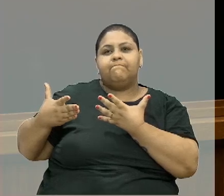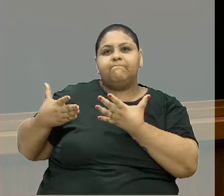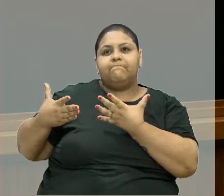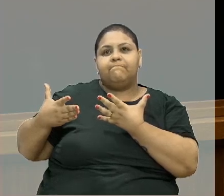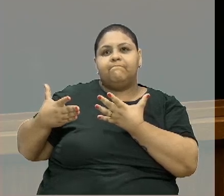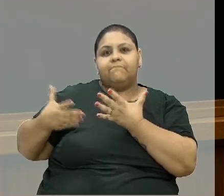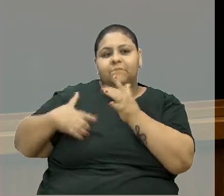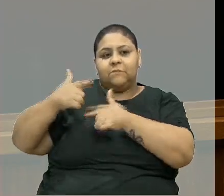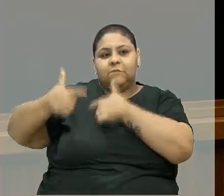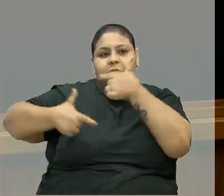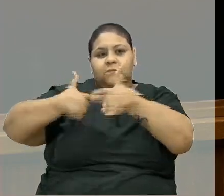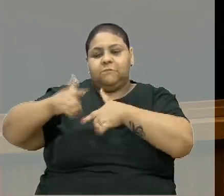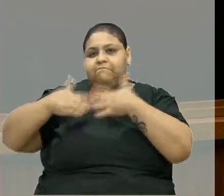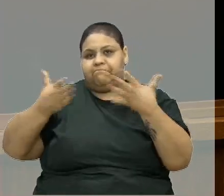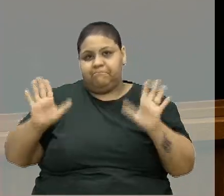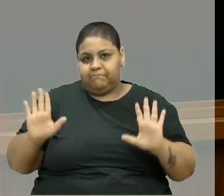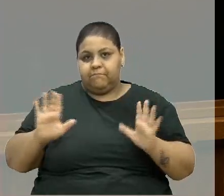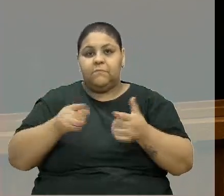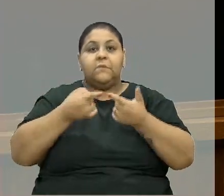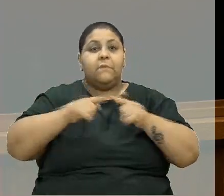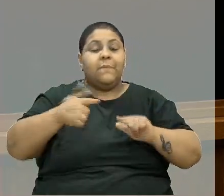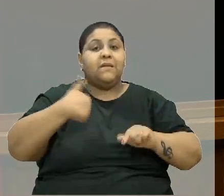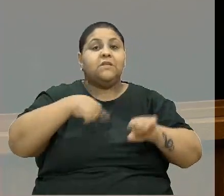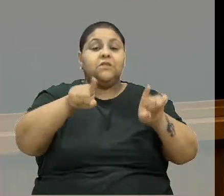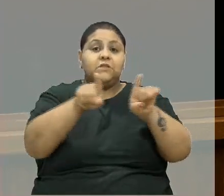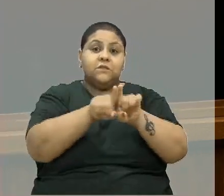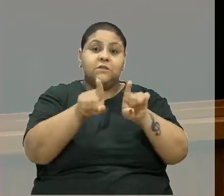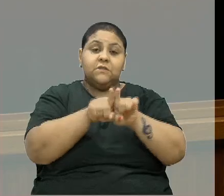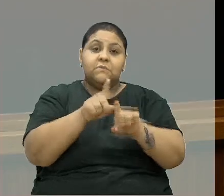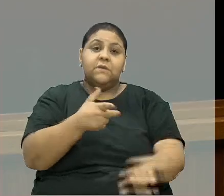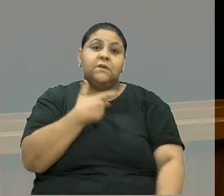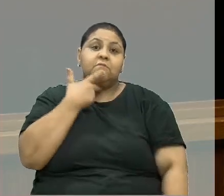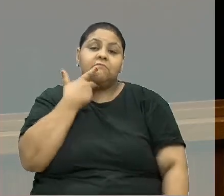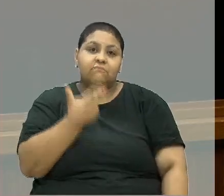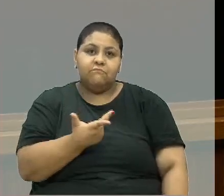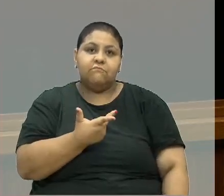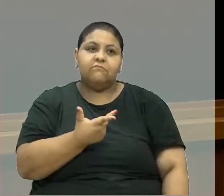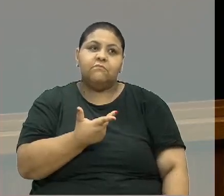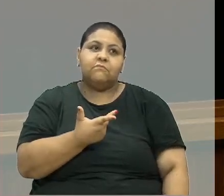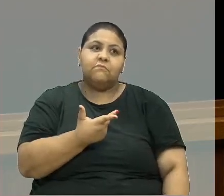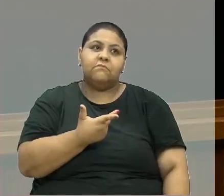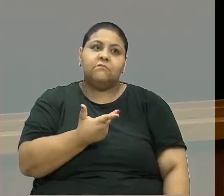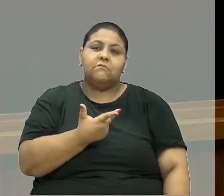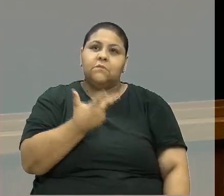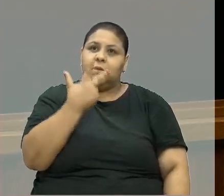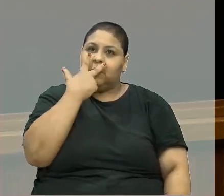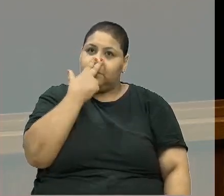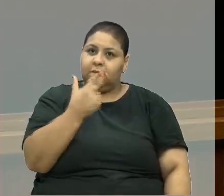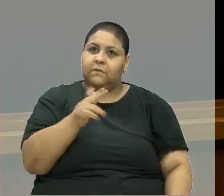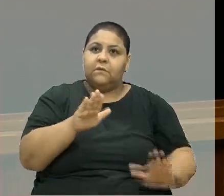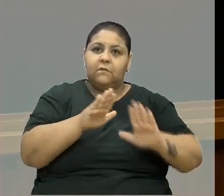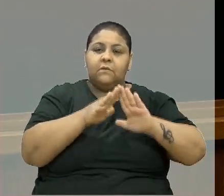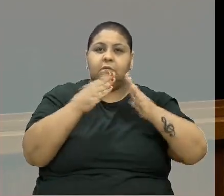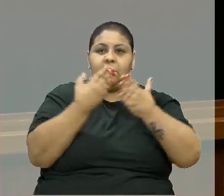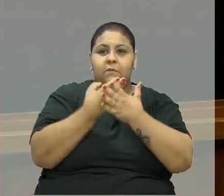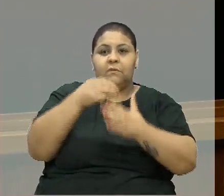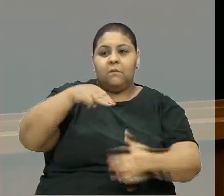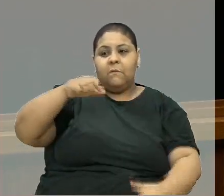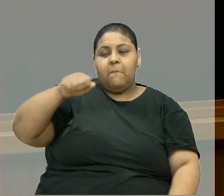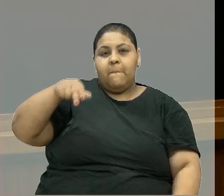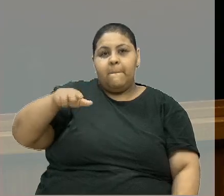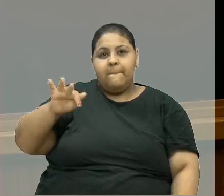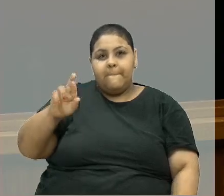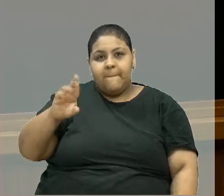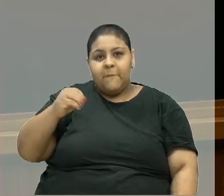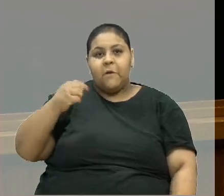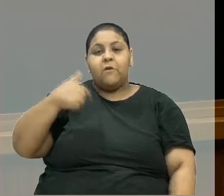esses trabalhos, enfim, ali. Mas eu também queria dizer que, assim como a Escola Manfro ali, que eu